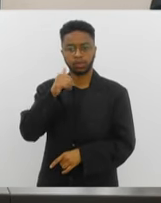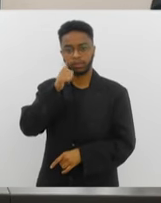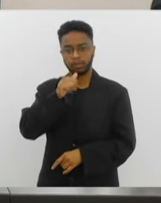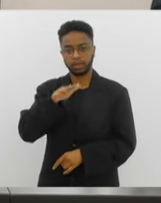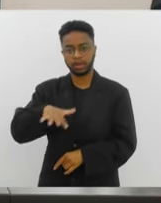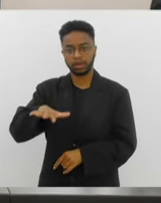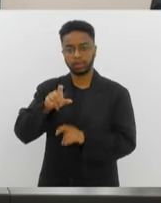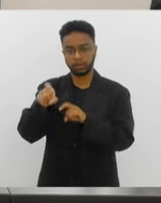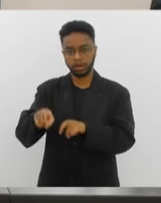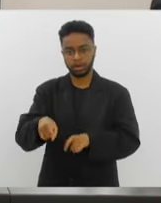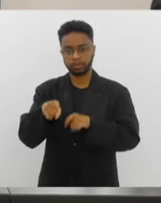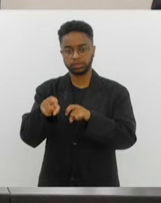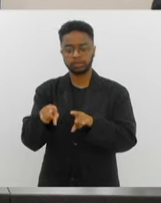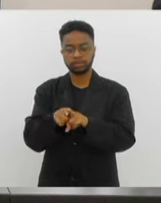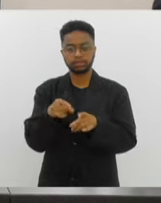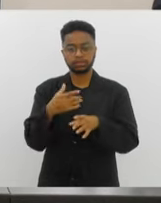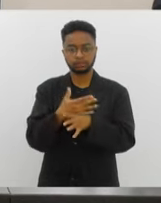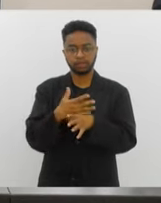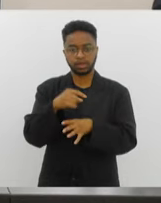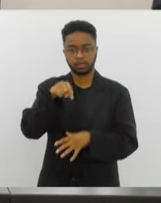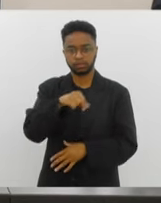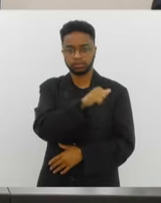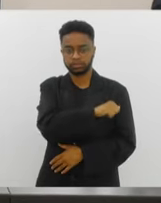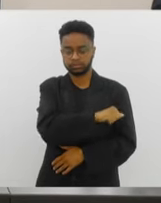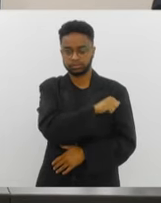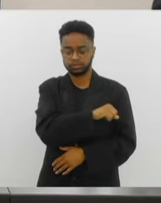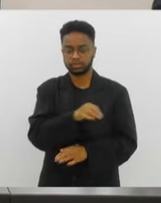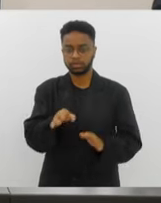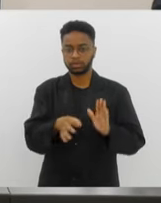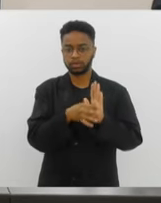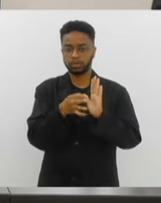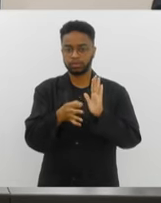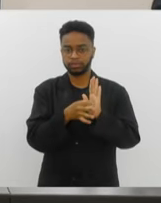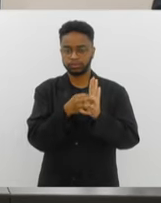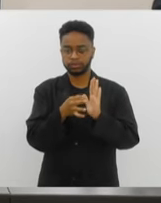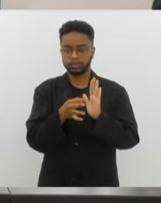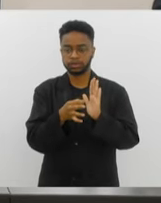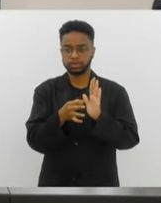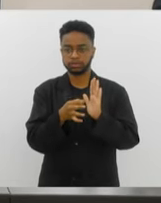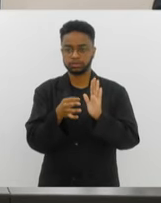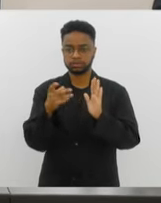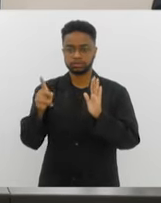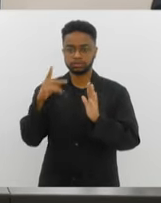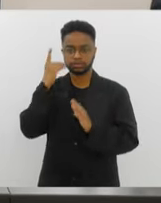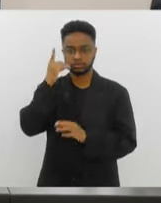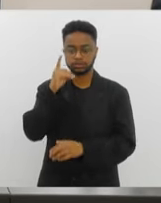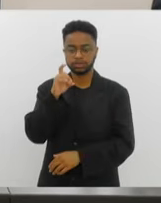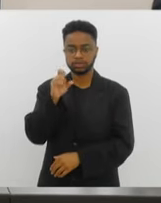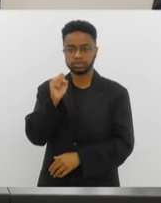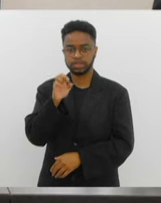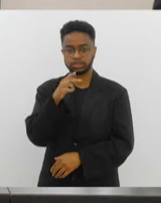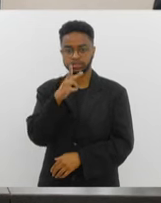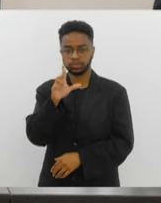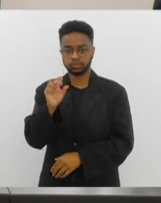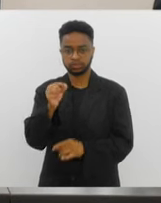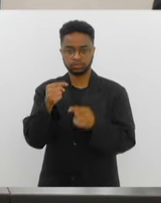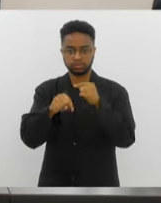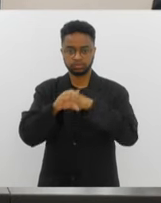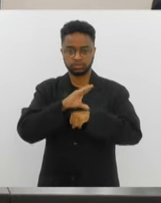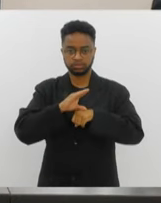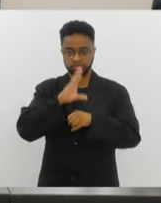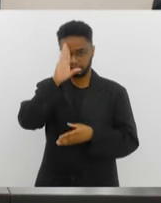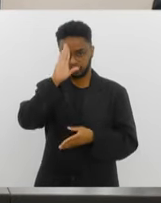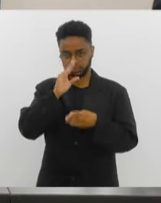e cidade do Rio de Janeiro. O parecer do deputado doutor Serginho foi pela inconstitucionalidade, concluindo